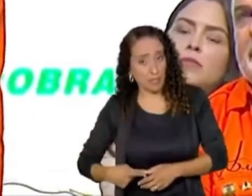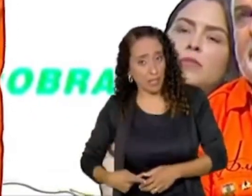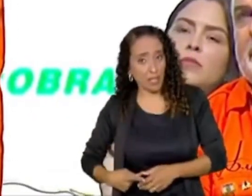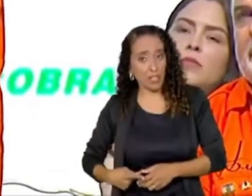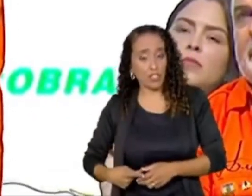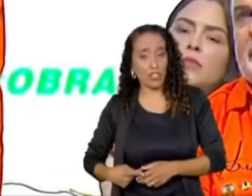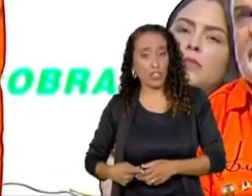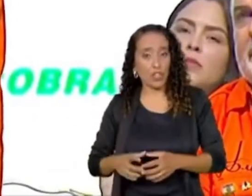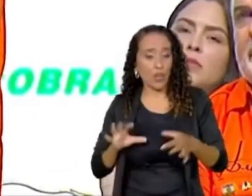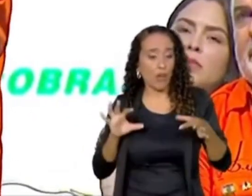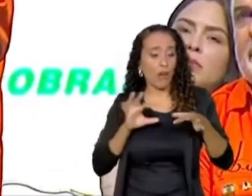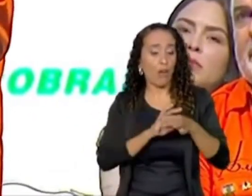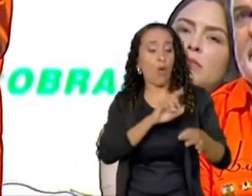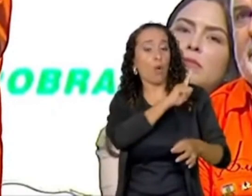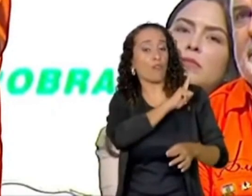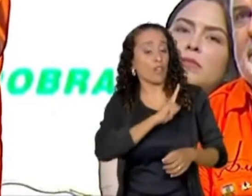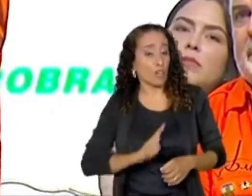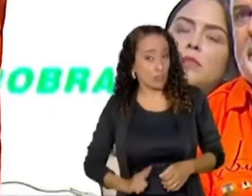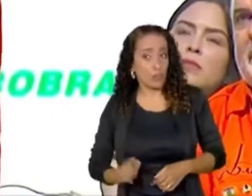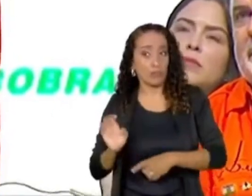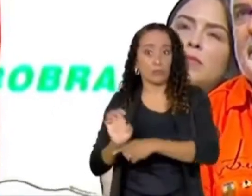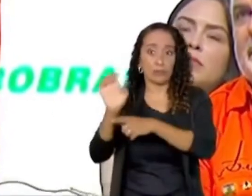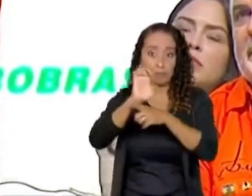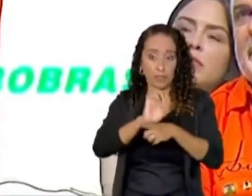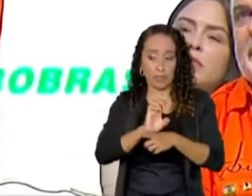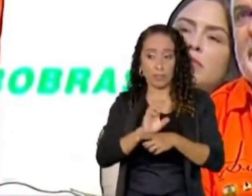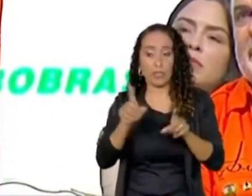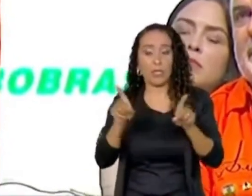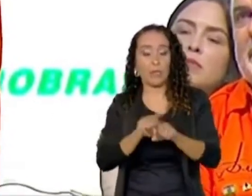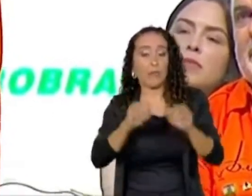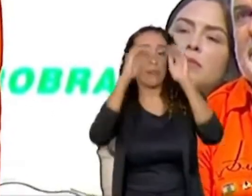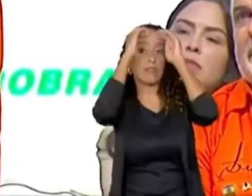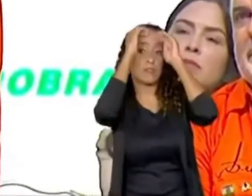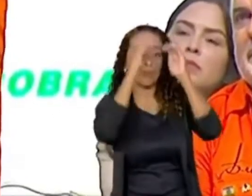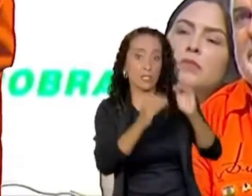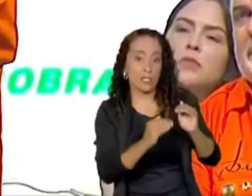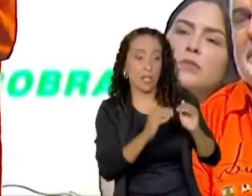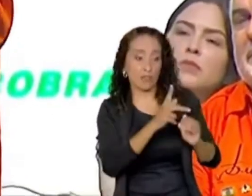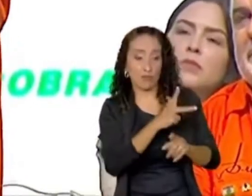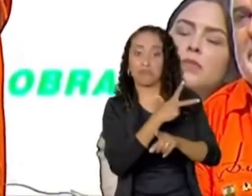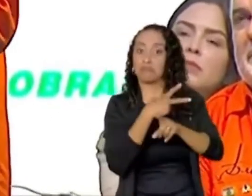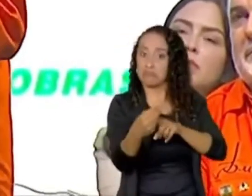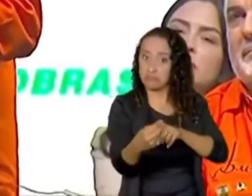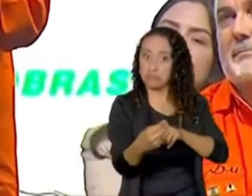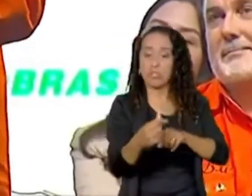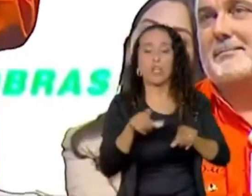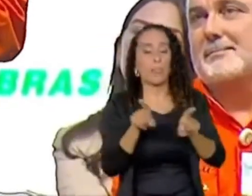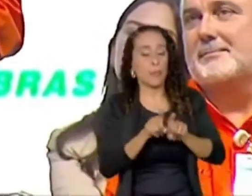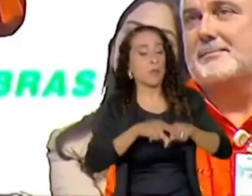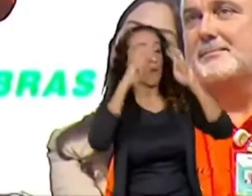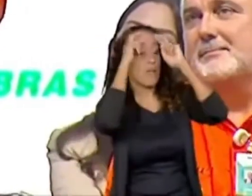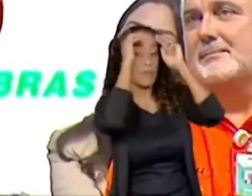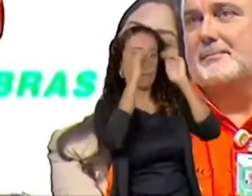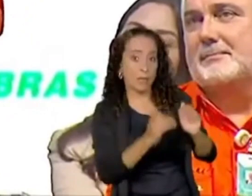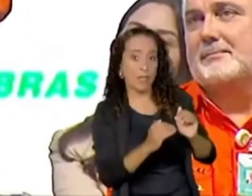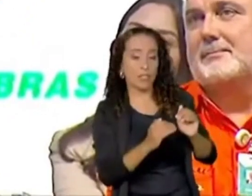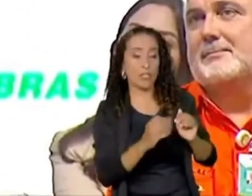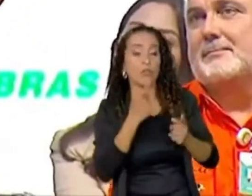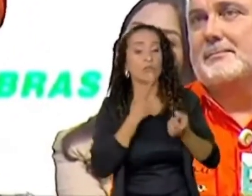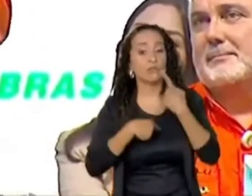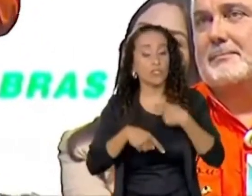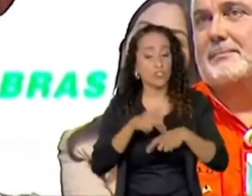com uma governadora do estado. E além de respeitar a sua vitória, Eu respeito o desejo do povo